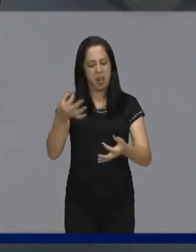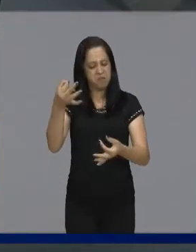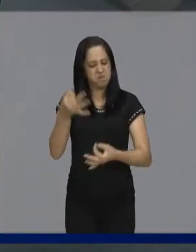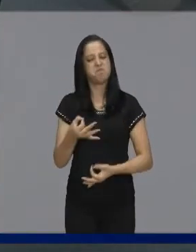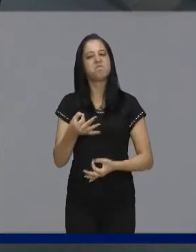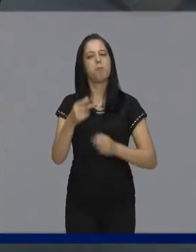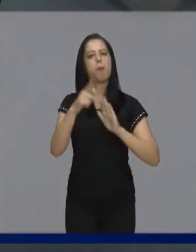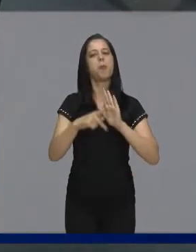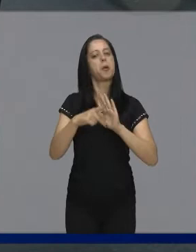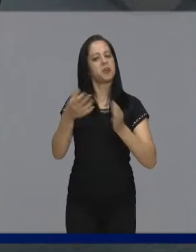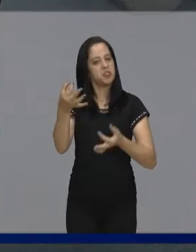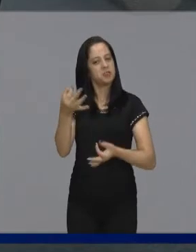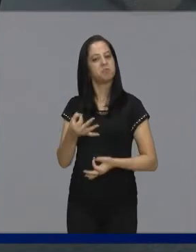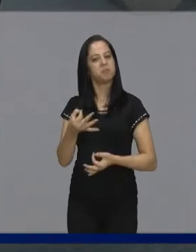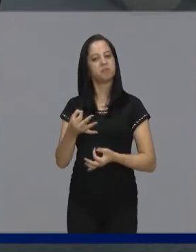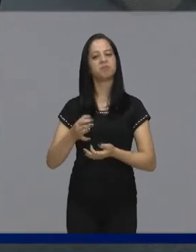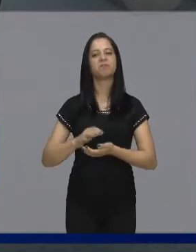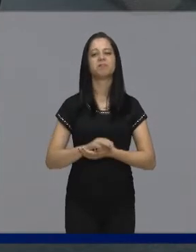projeto.